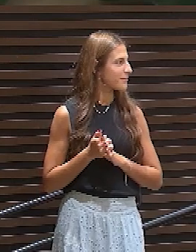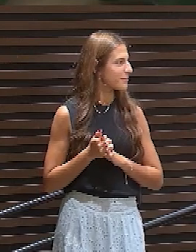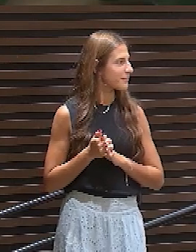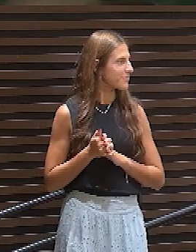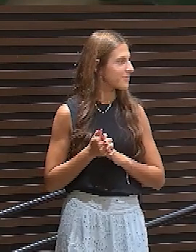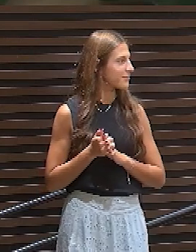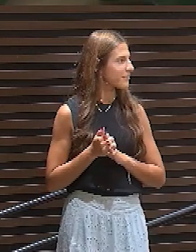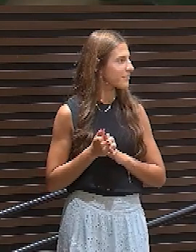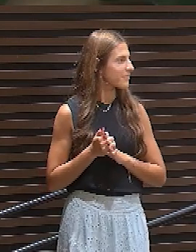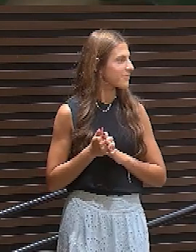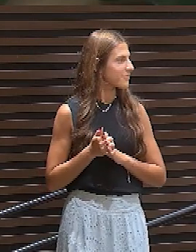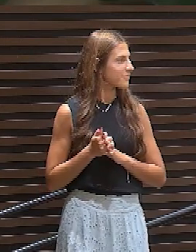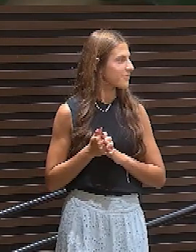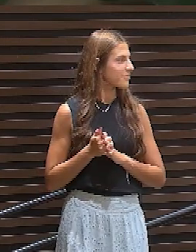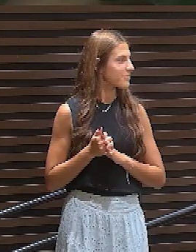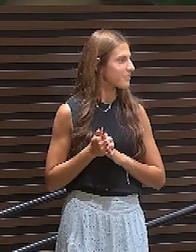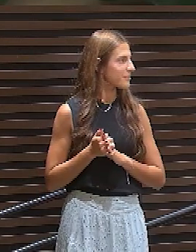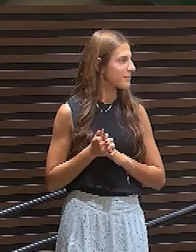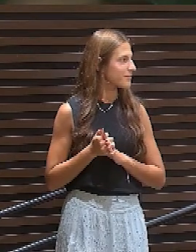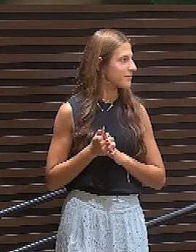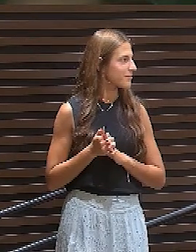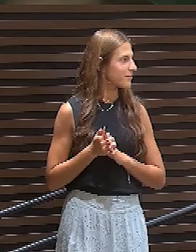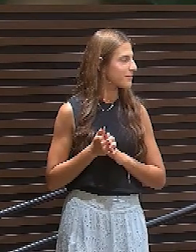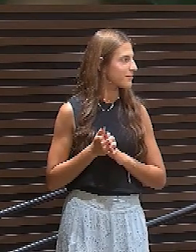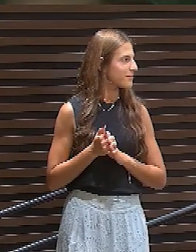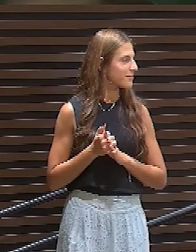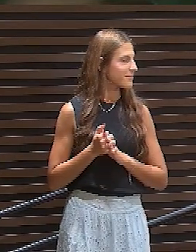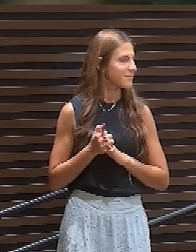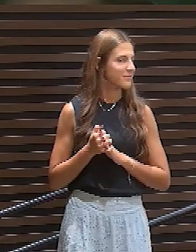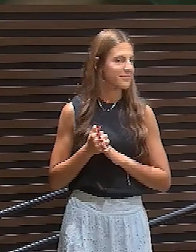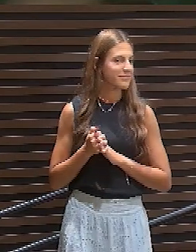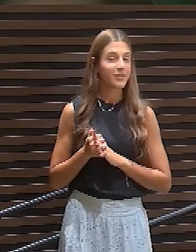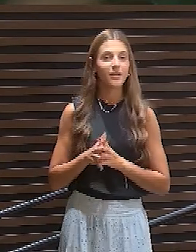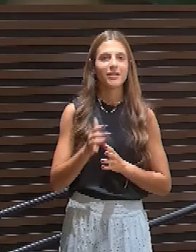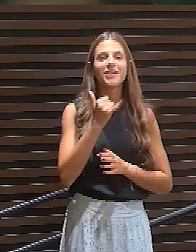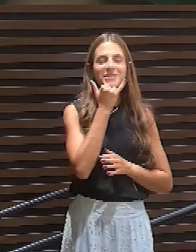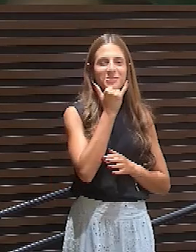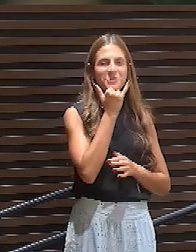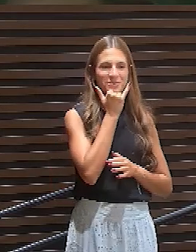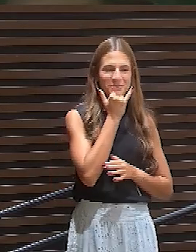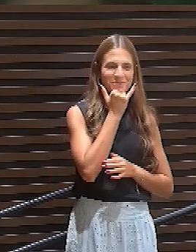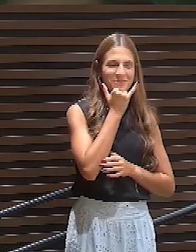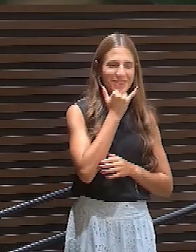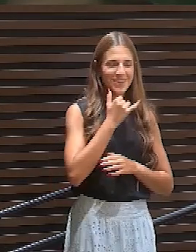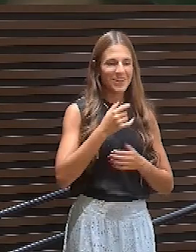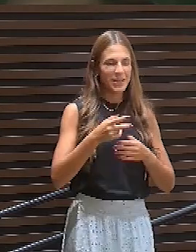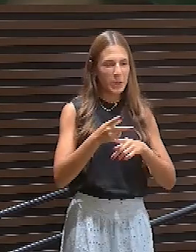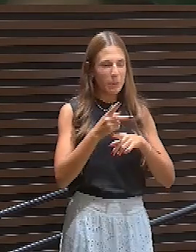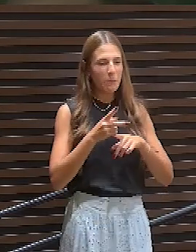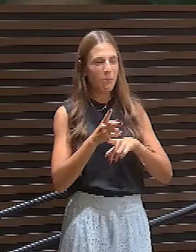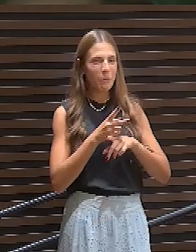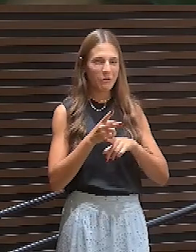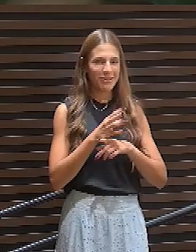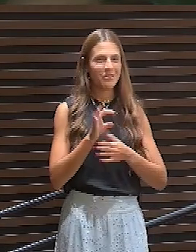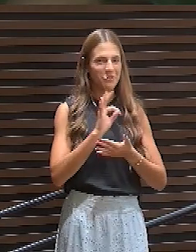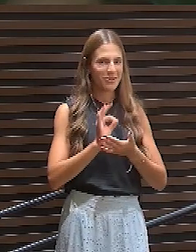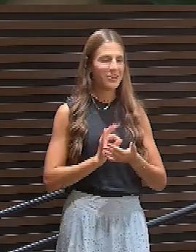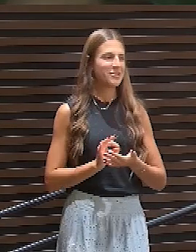Desculpa aí, meus irmãos, mas a coisa aqui não devia ter acontecido, aconteceu.